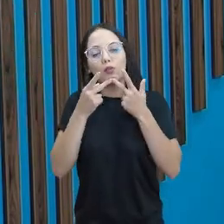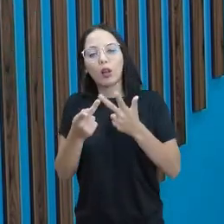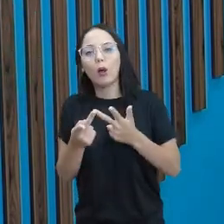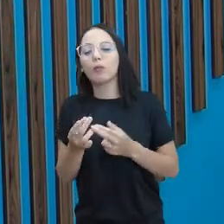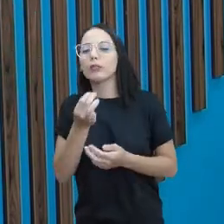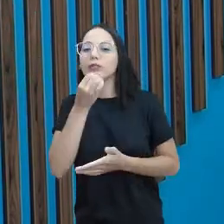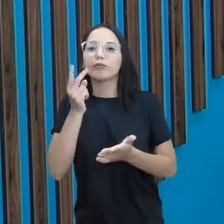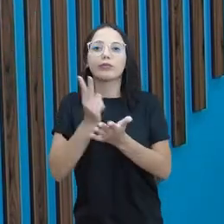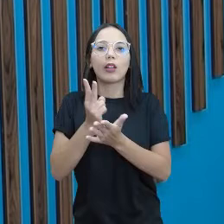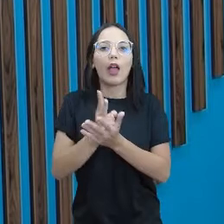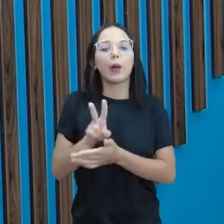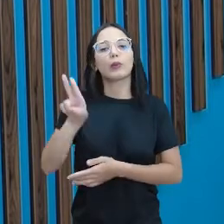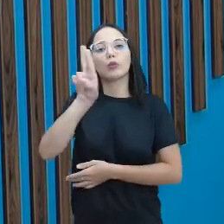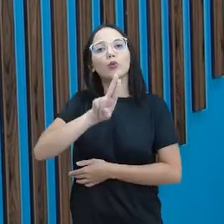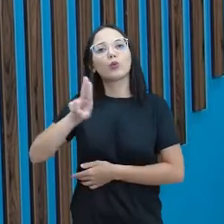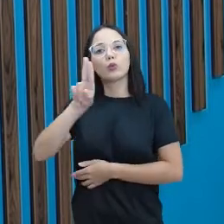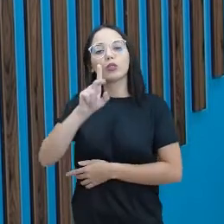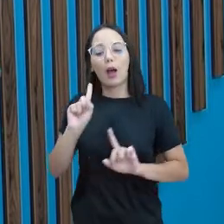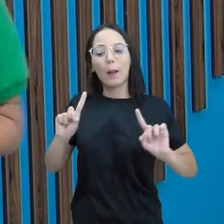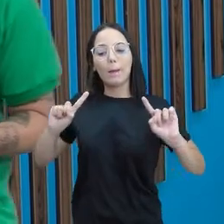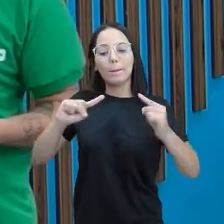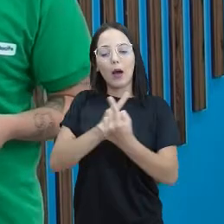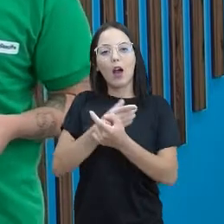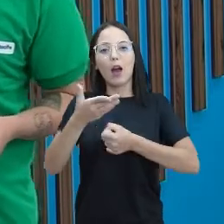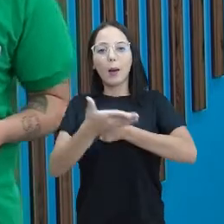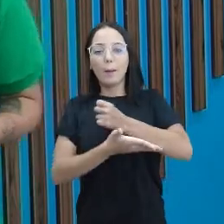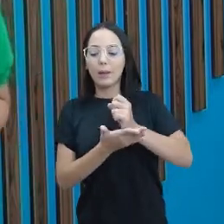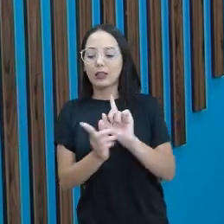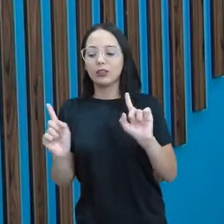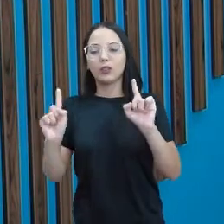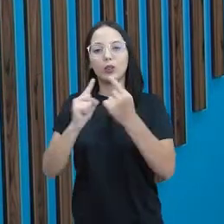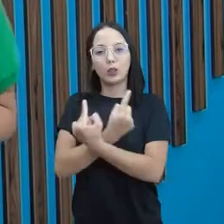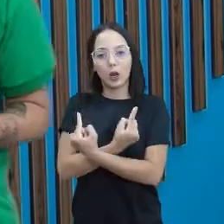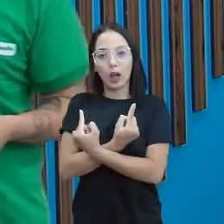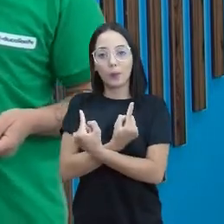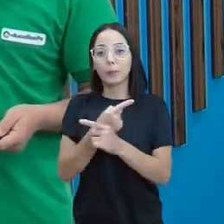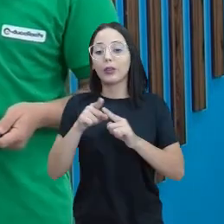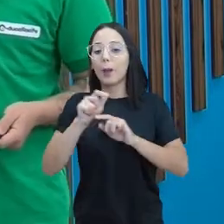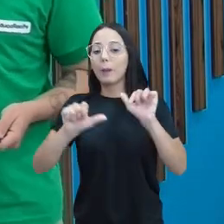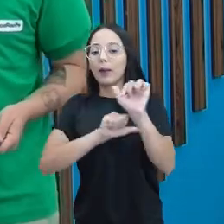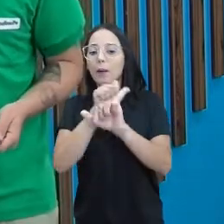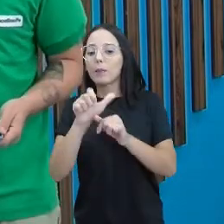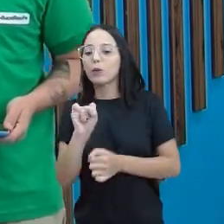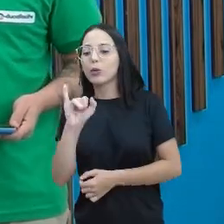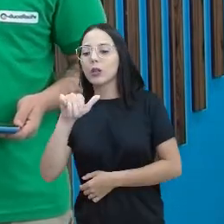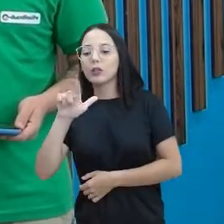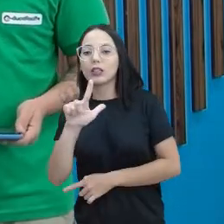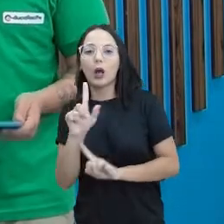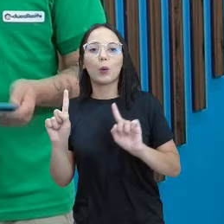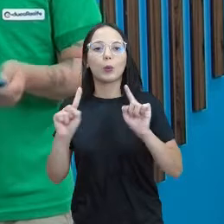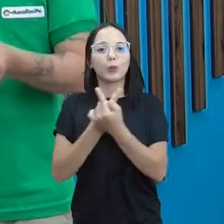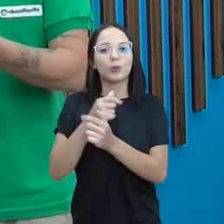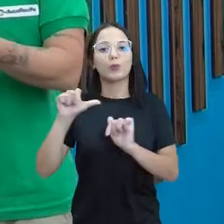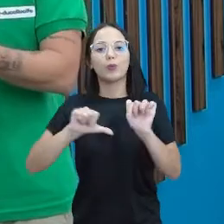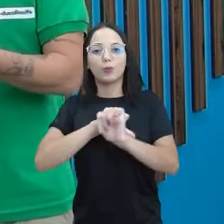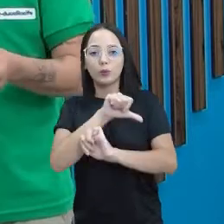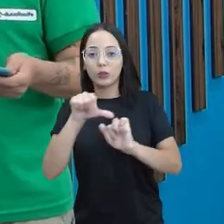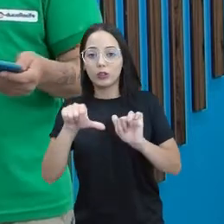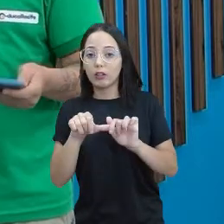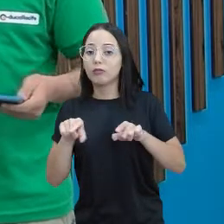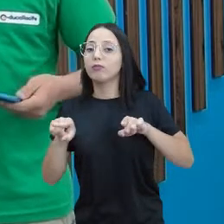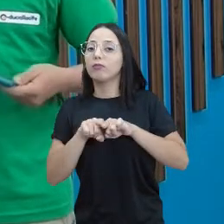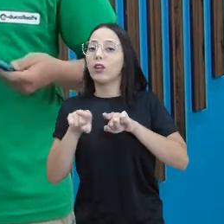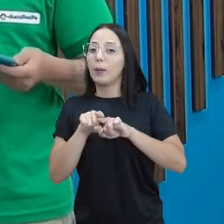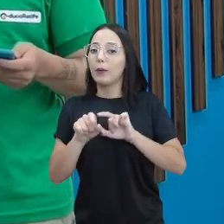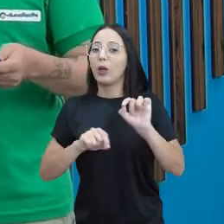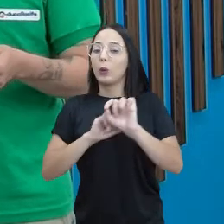gente sempre vai utilizar o inverso da base e muda o sinal do expoente, tá certo? Então, essa daí também é